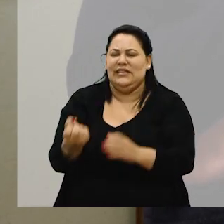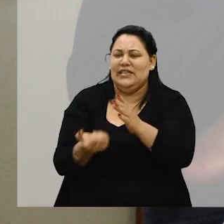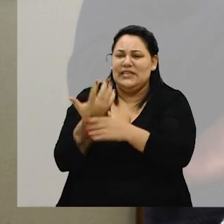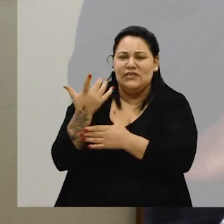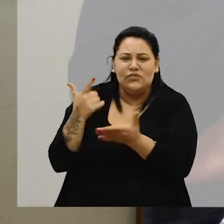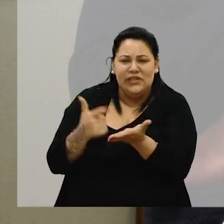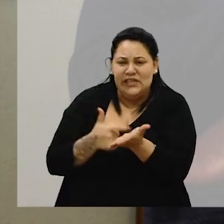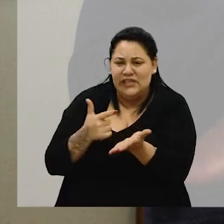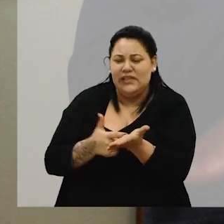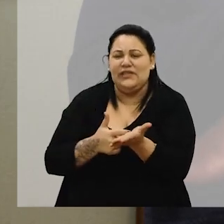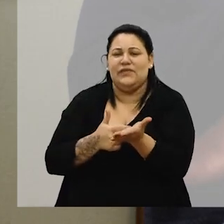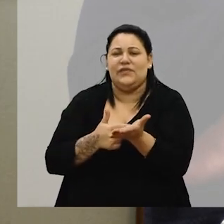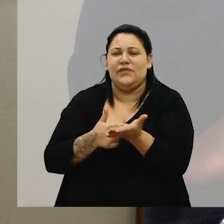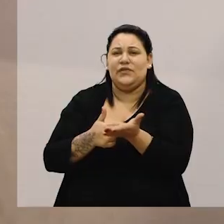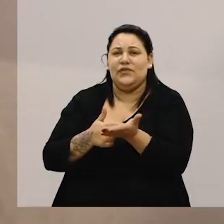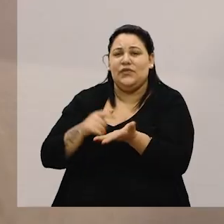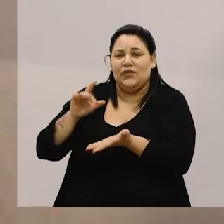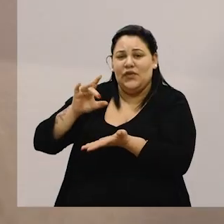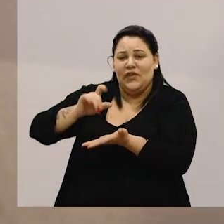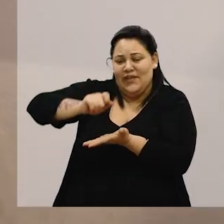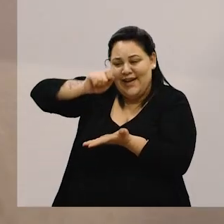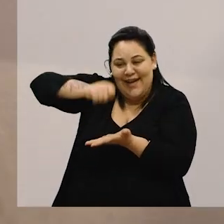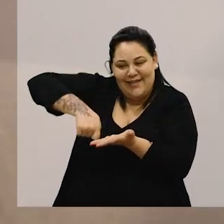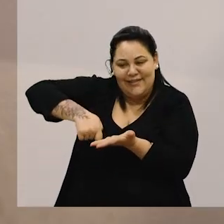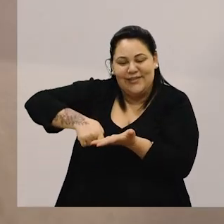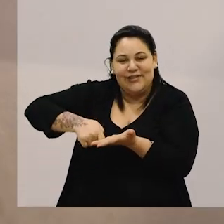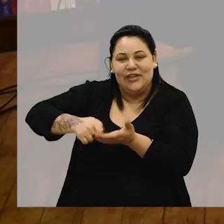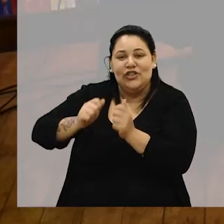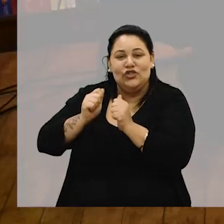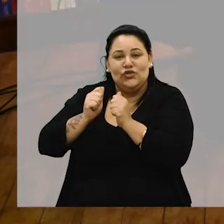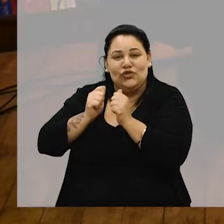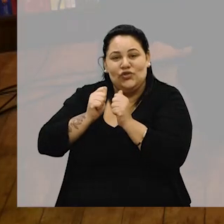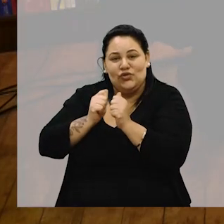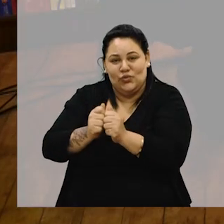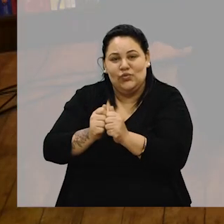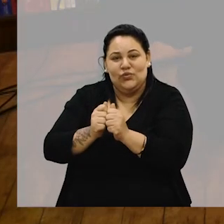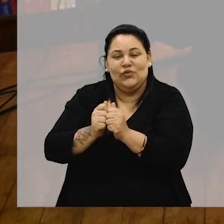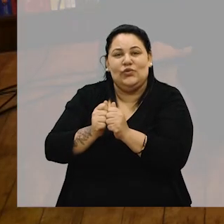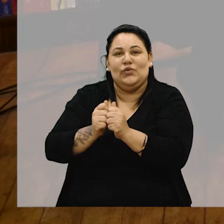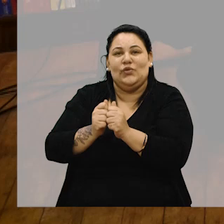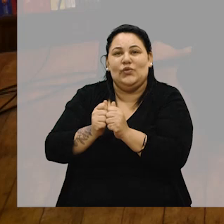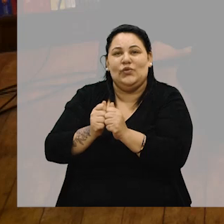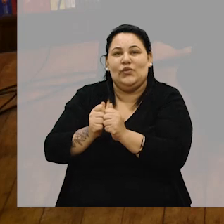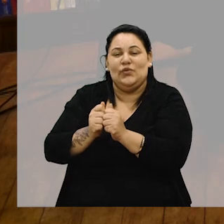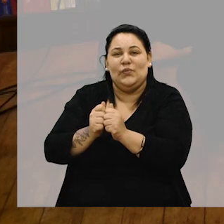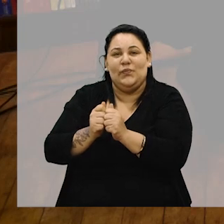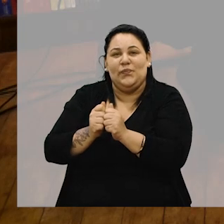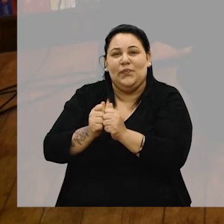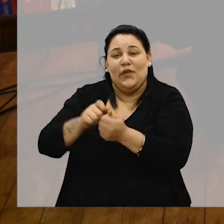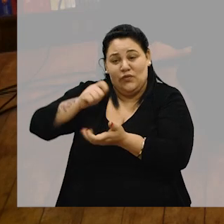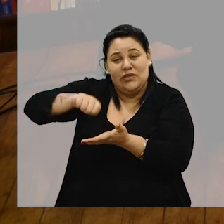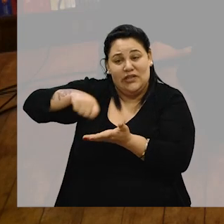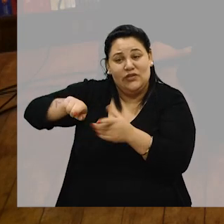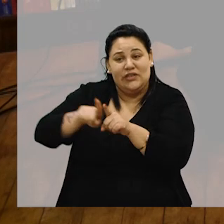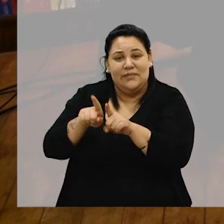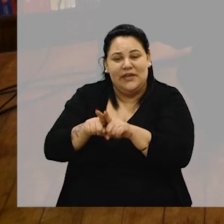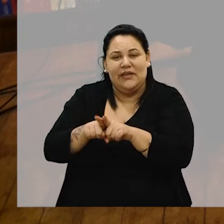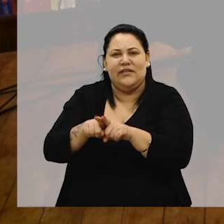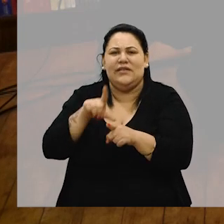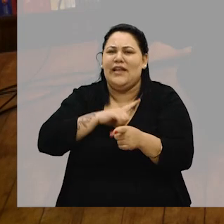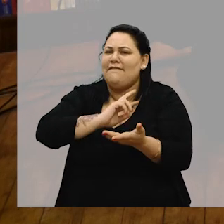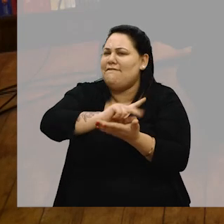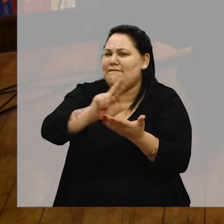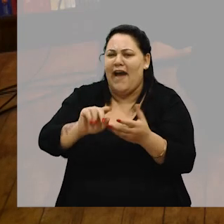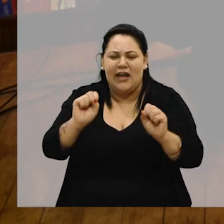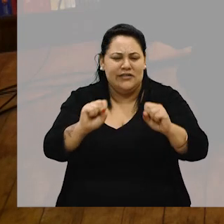de oficinas, lançamentos de livros, sessões de autógrafo, feiras. Né? A gente contabiliza hoje mais de 930